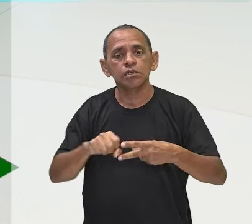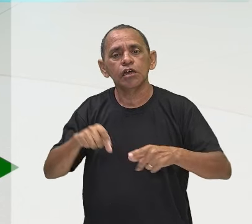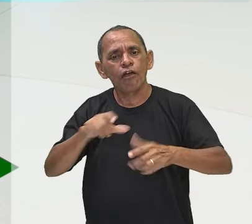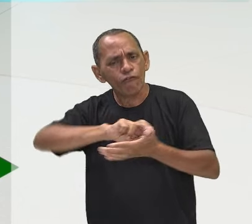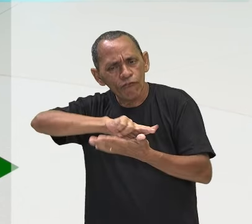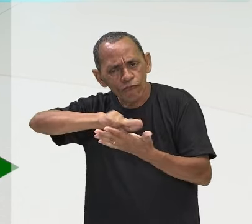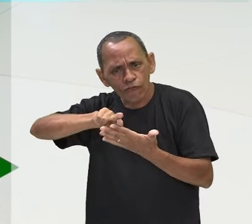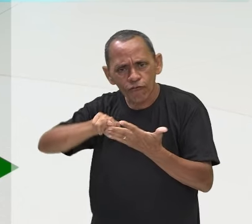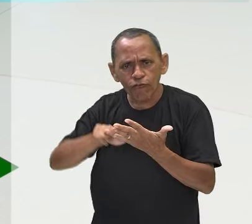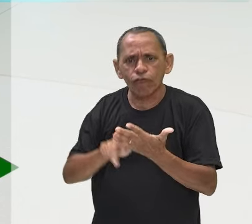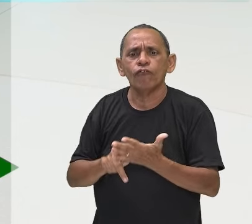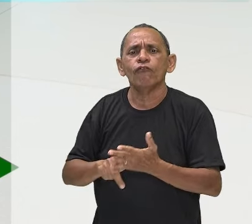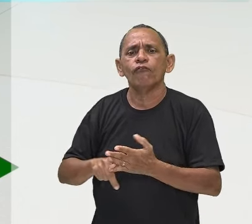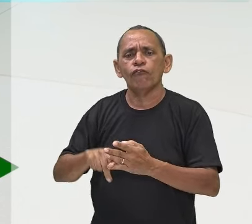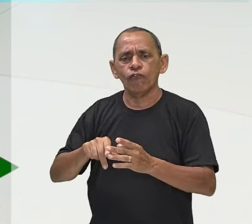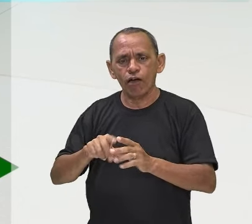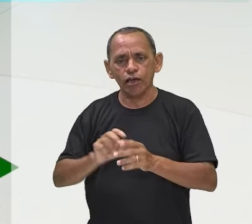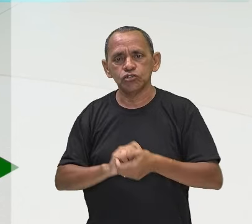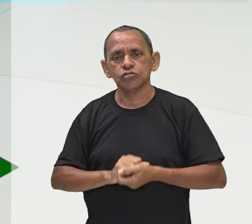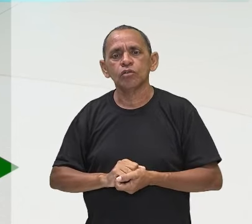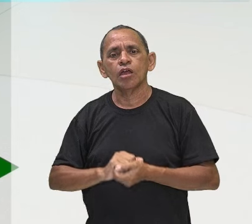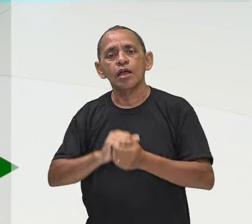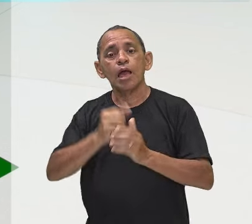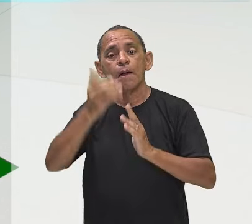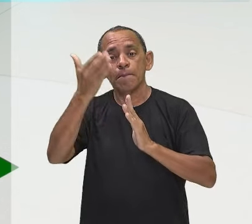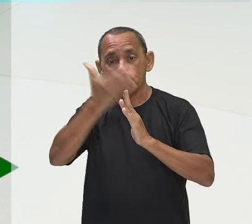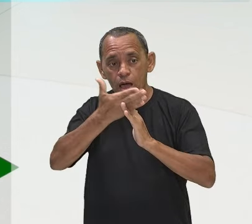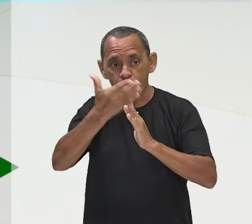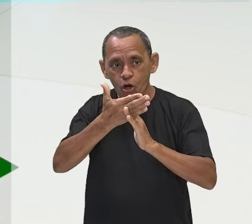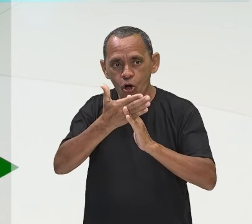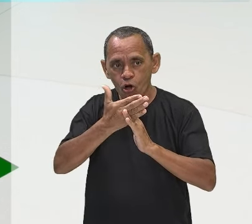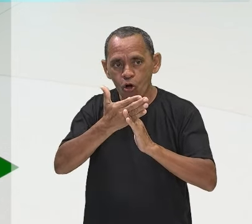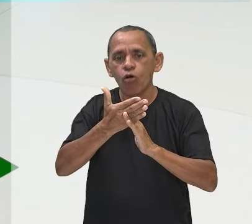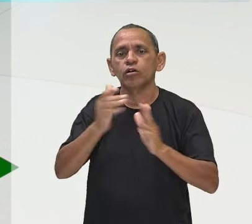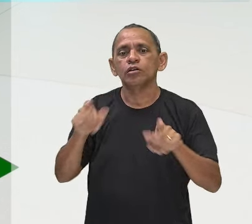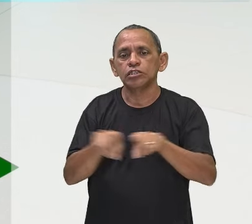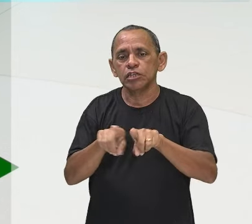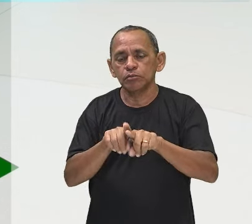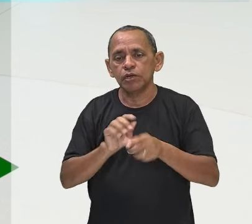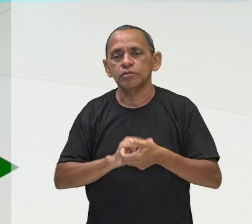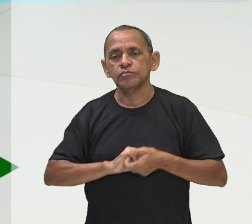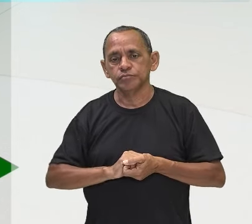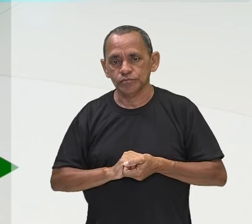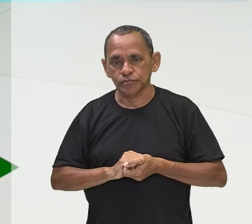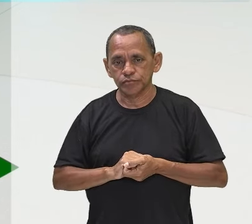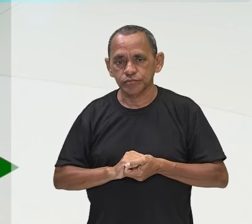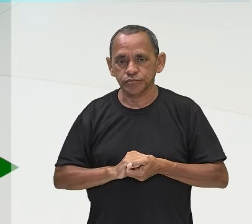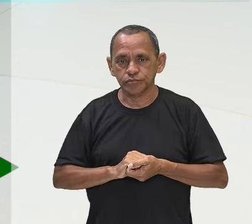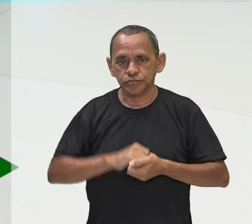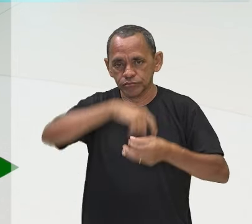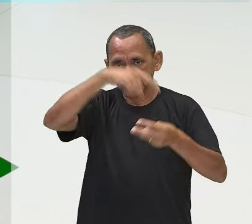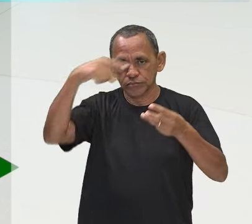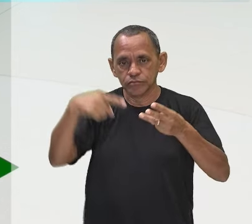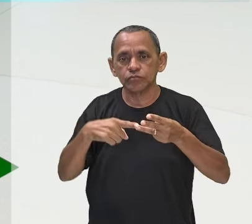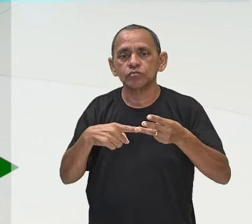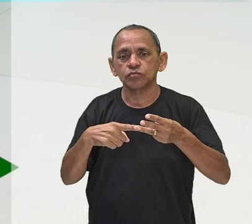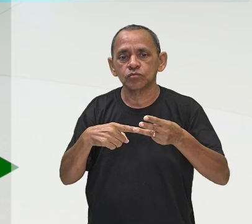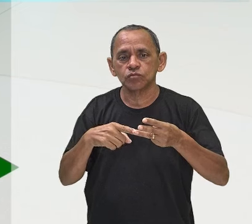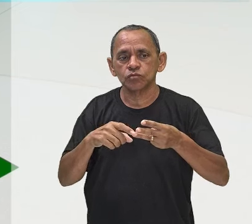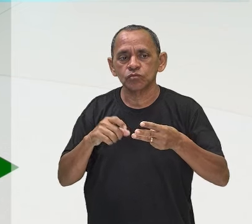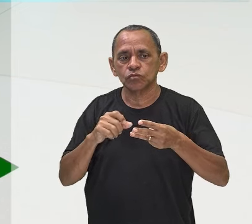fato, que é o barroco, ok? Então, o barroco vai aparecer depois do quietismo. Depois nós vamos ter outra